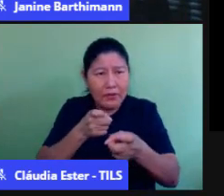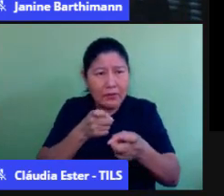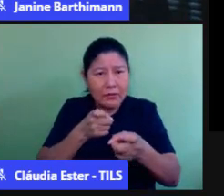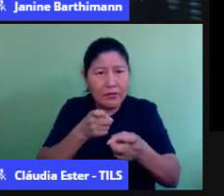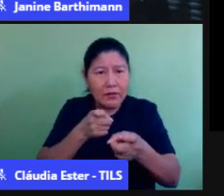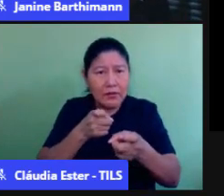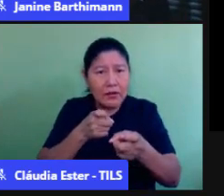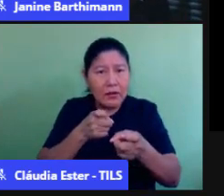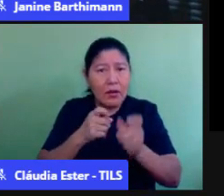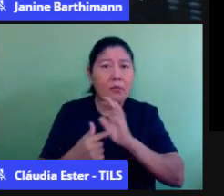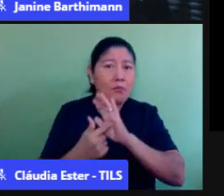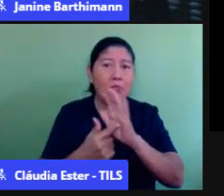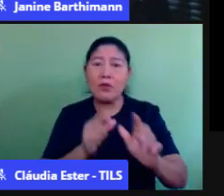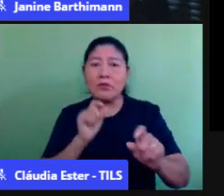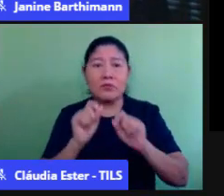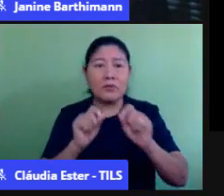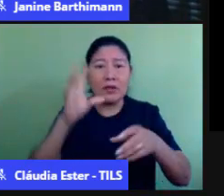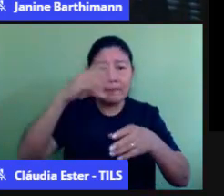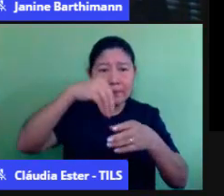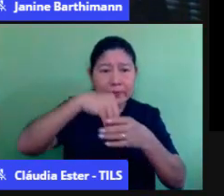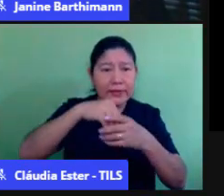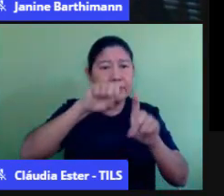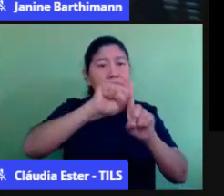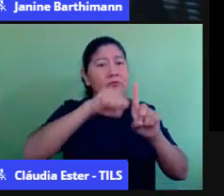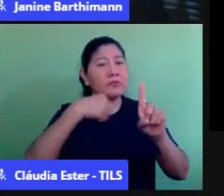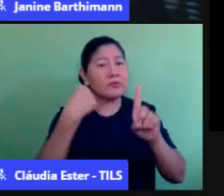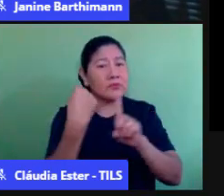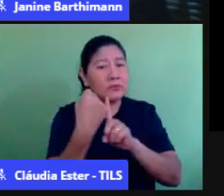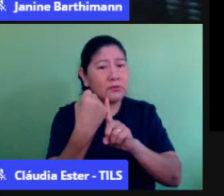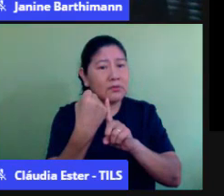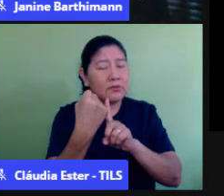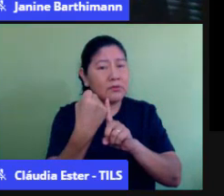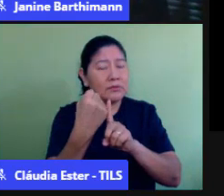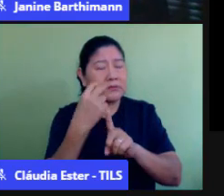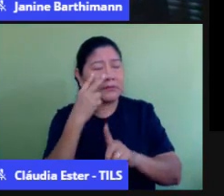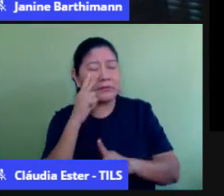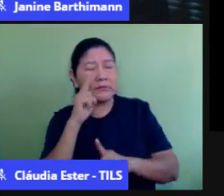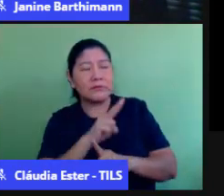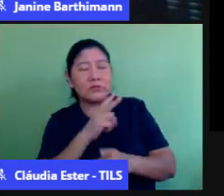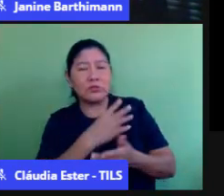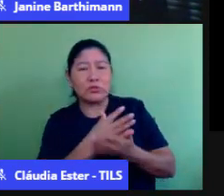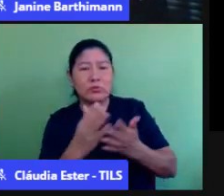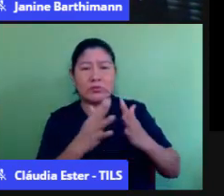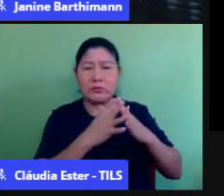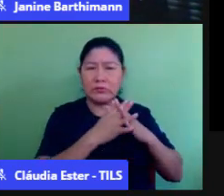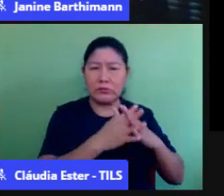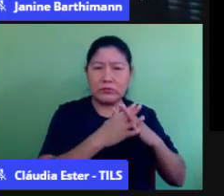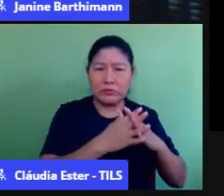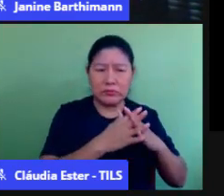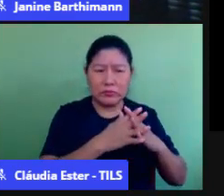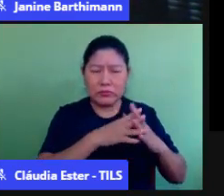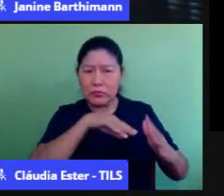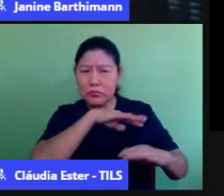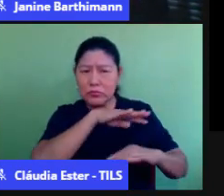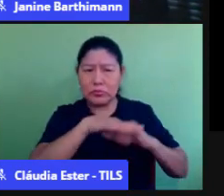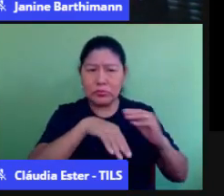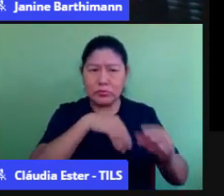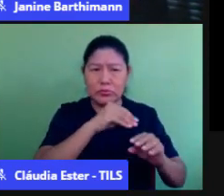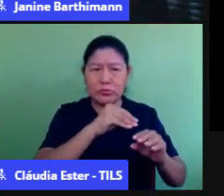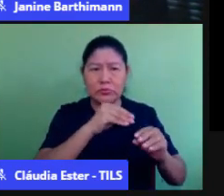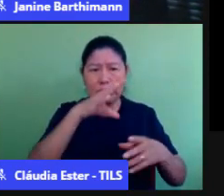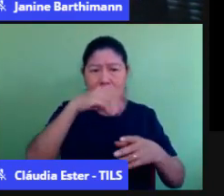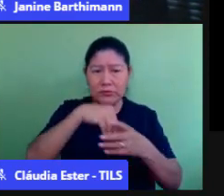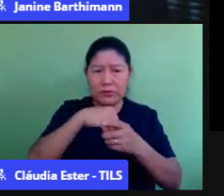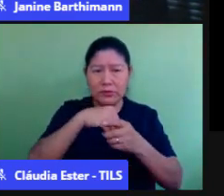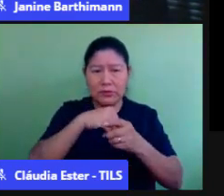repercute na sociedade os efeitos dos conflitos humanos. E essa repercussão